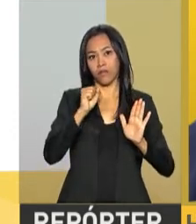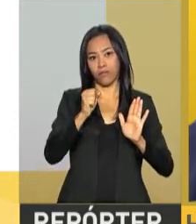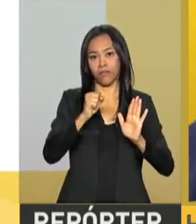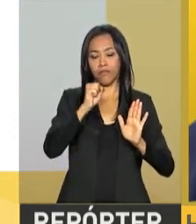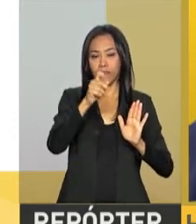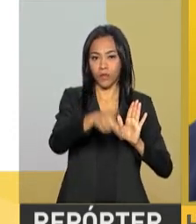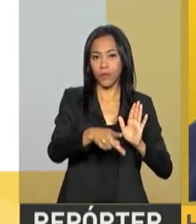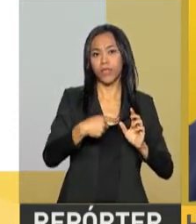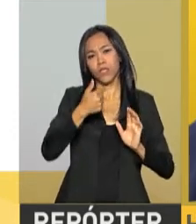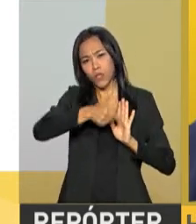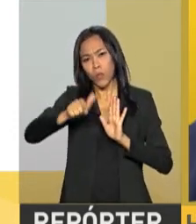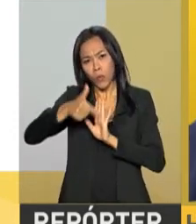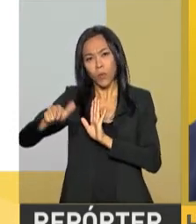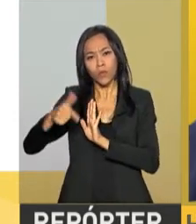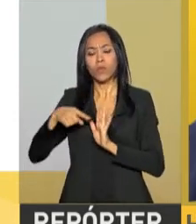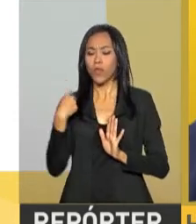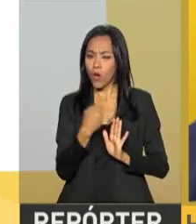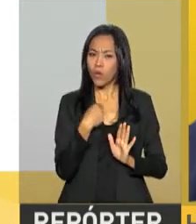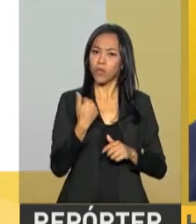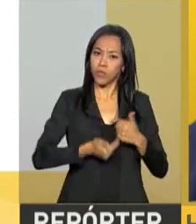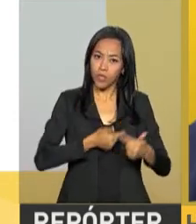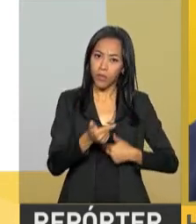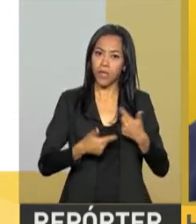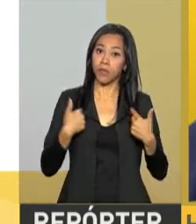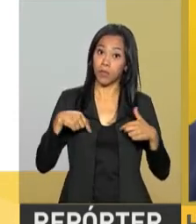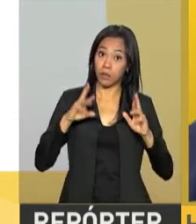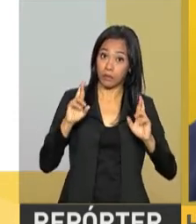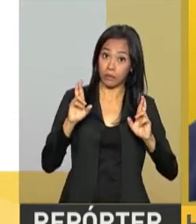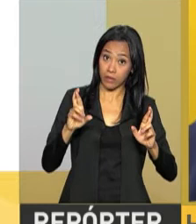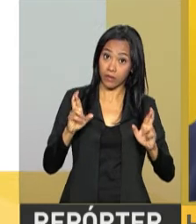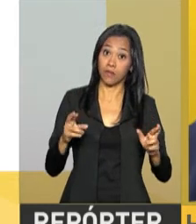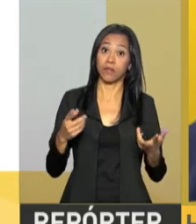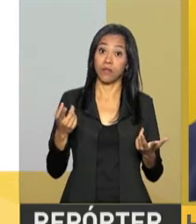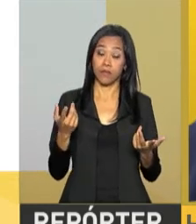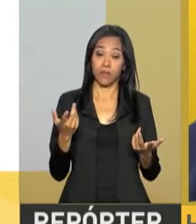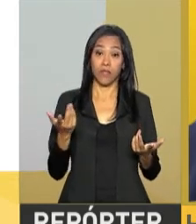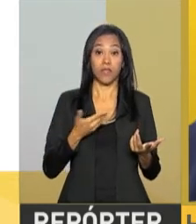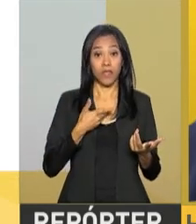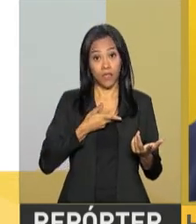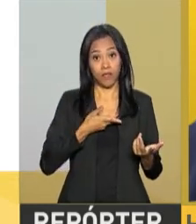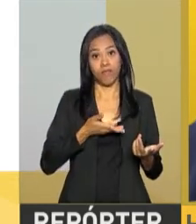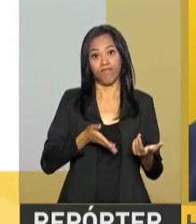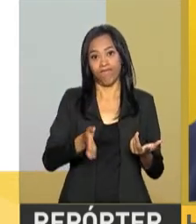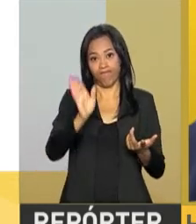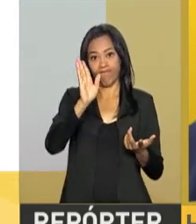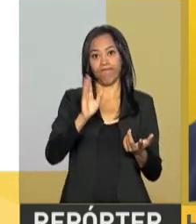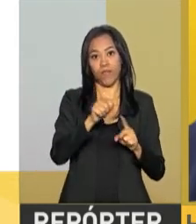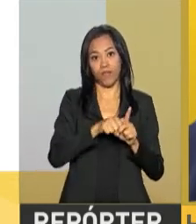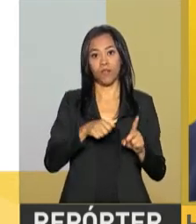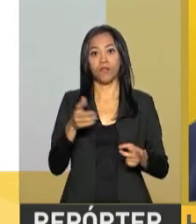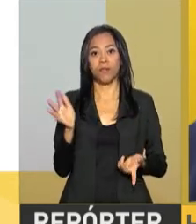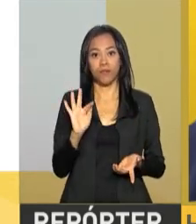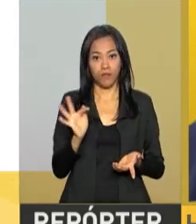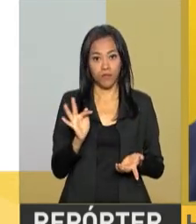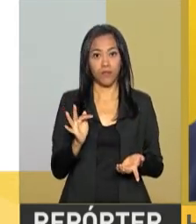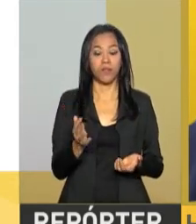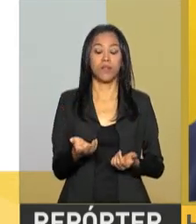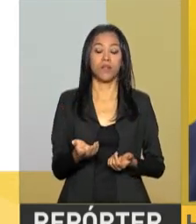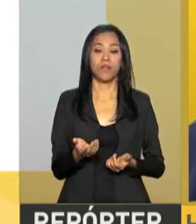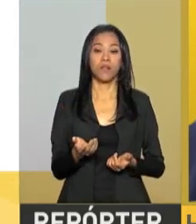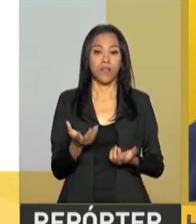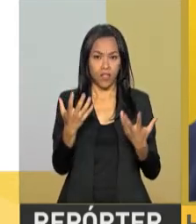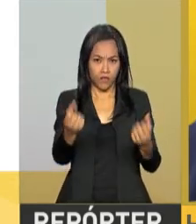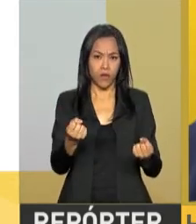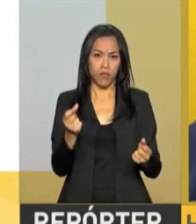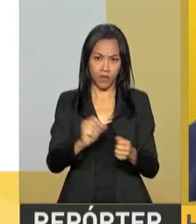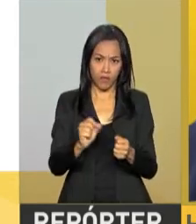todo o trabalho nesse sentido a nossa expectativa de votação agora em fevereiro e e eu vou